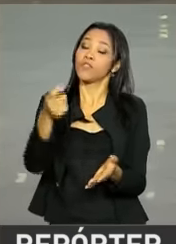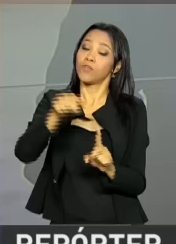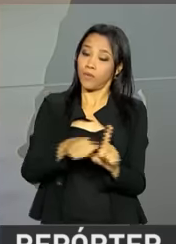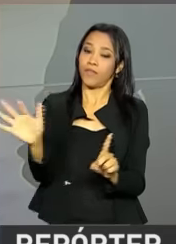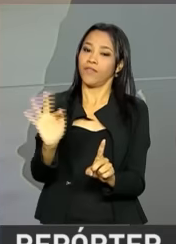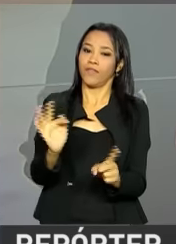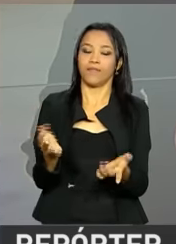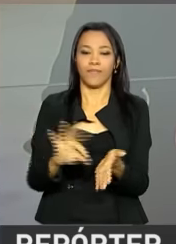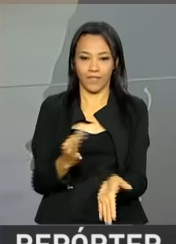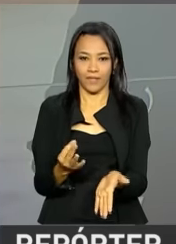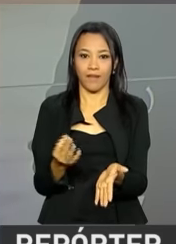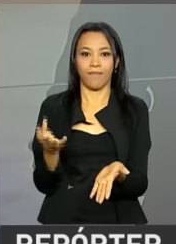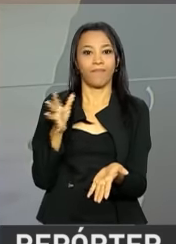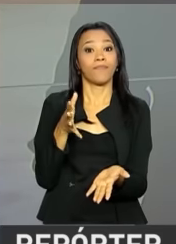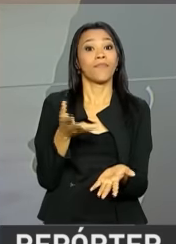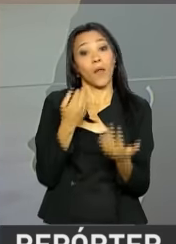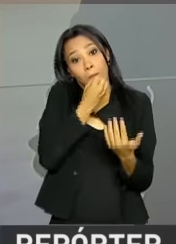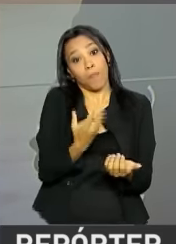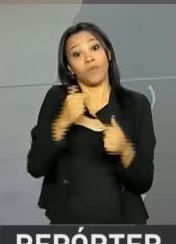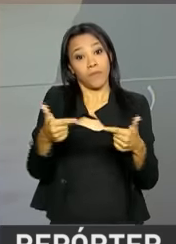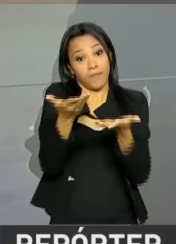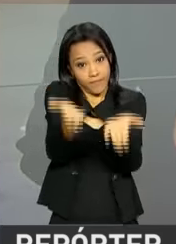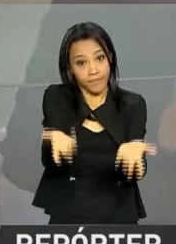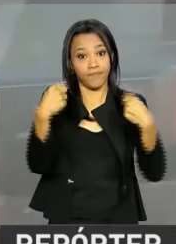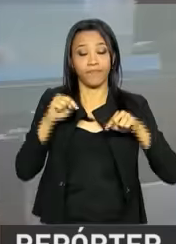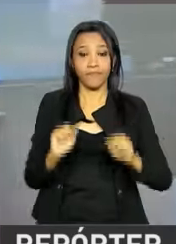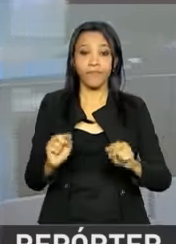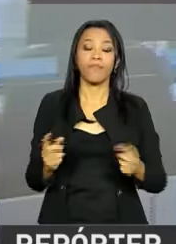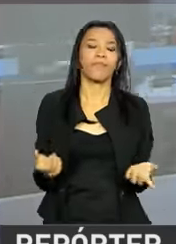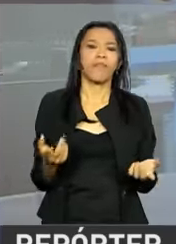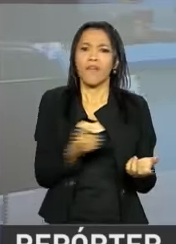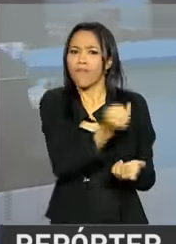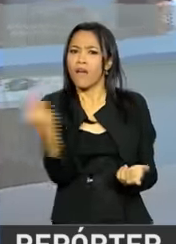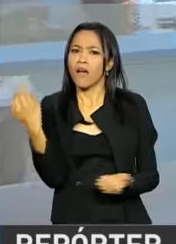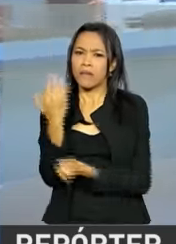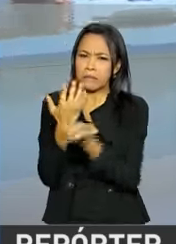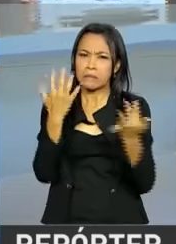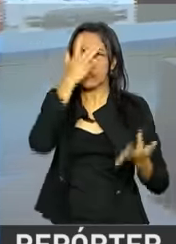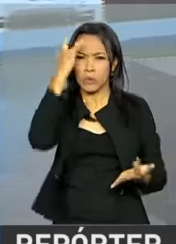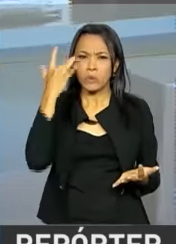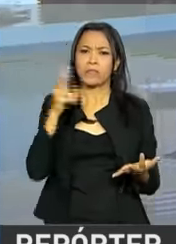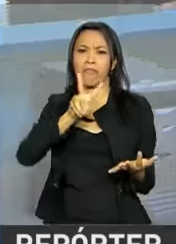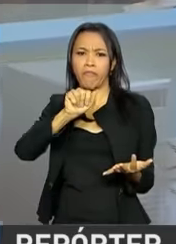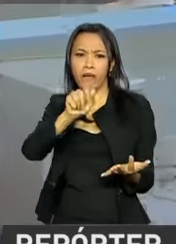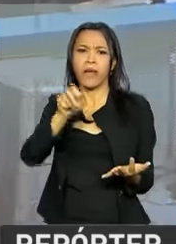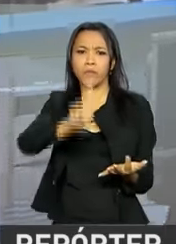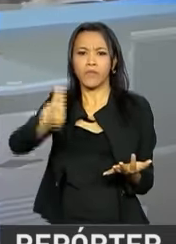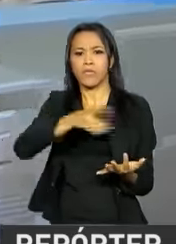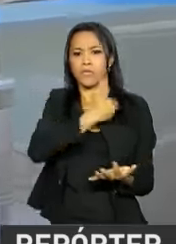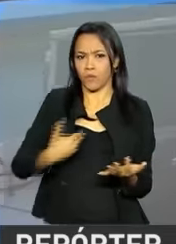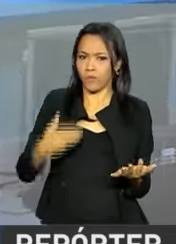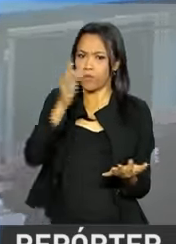você obrigada Taísa pelas suas informações bom trabalho para você e olha muita gente que tenta uma vaga em universidade pública pelo